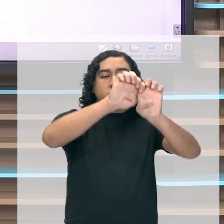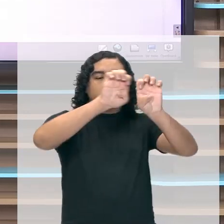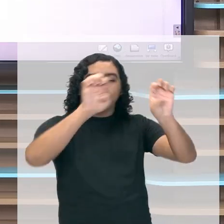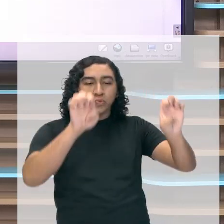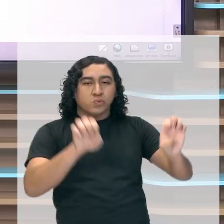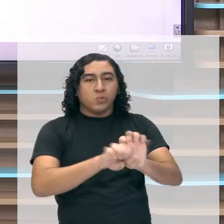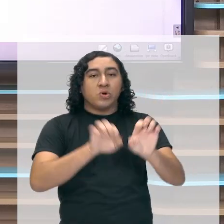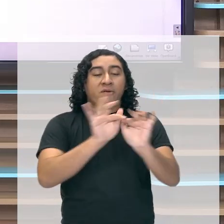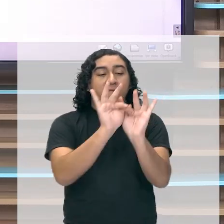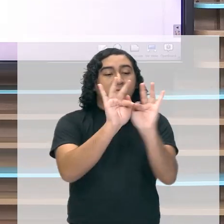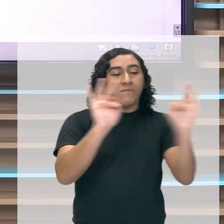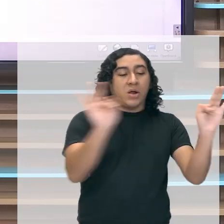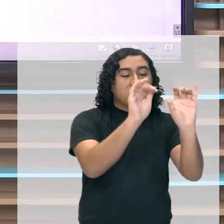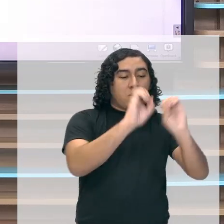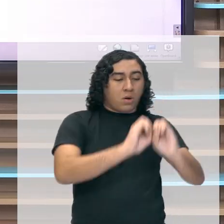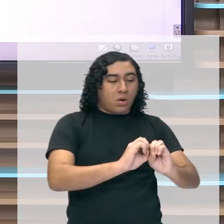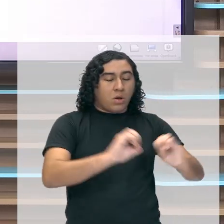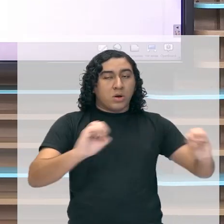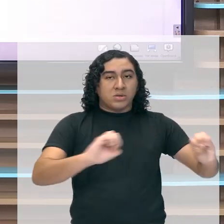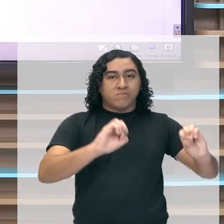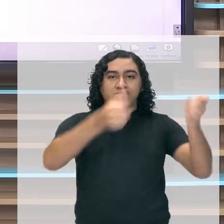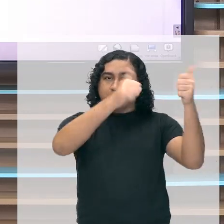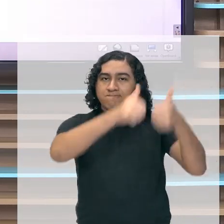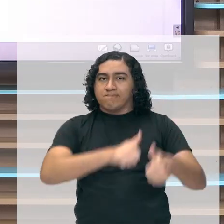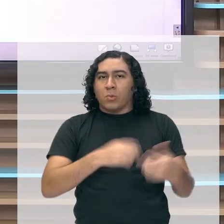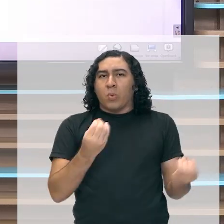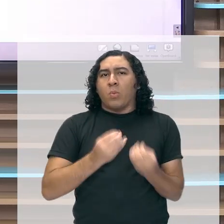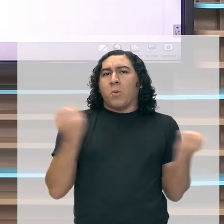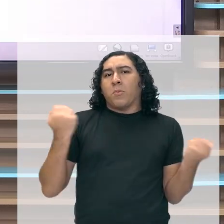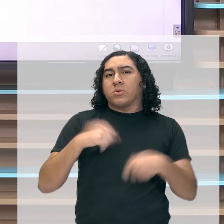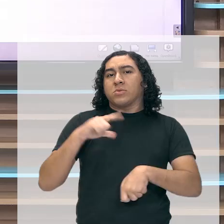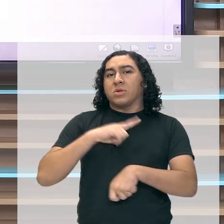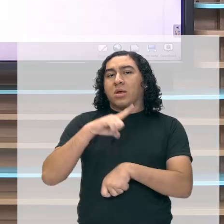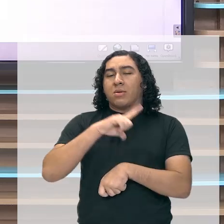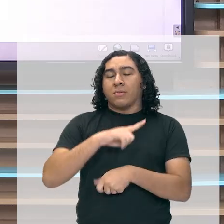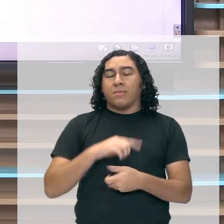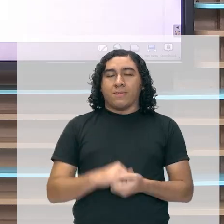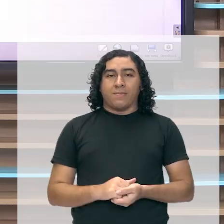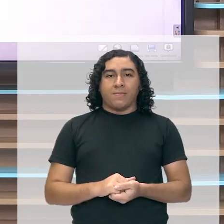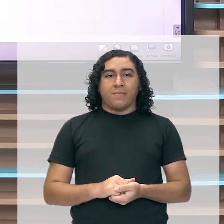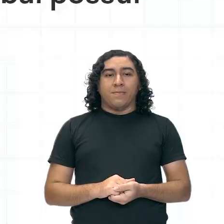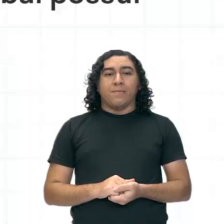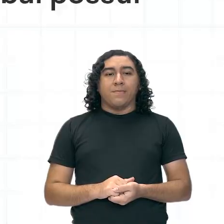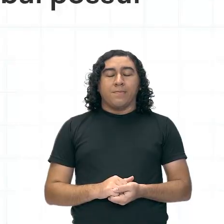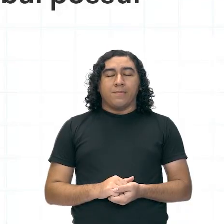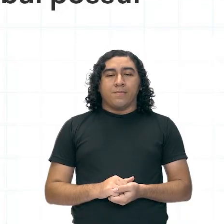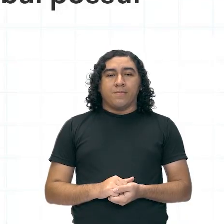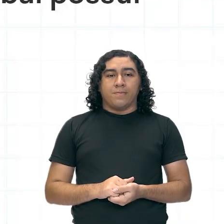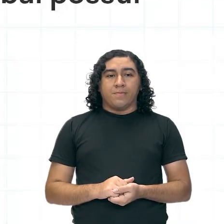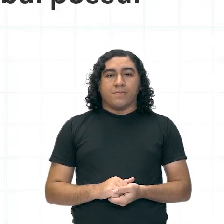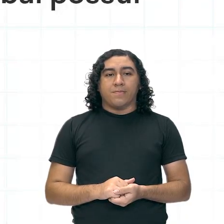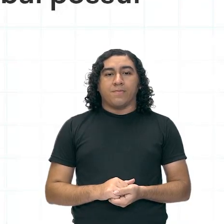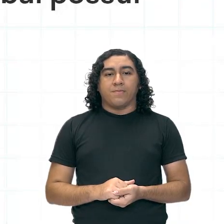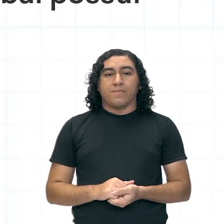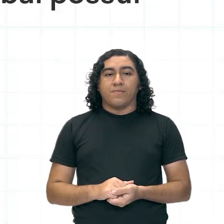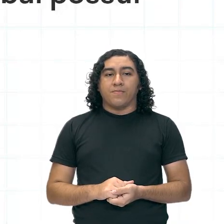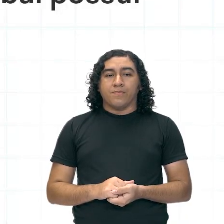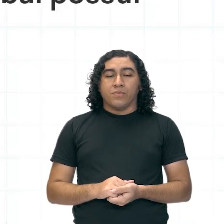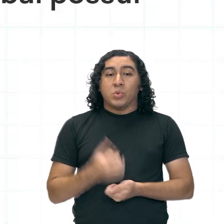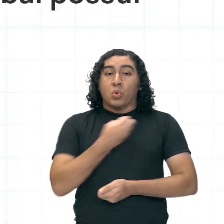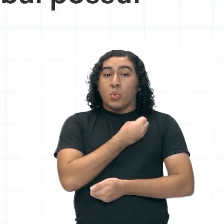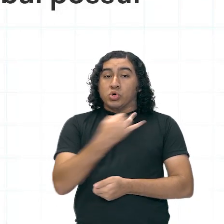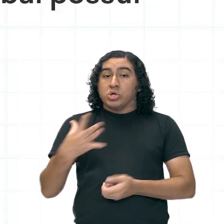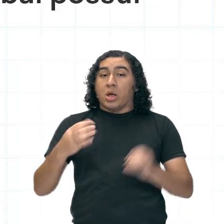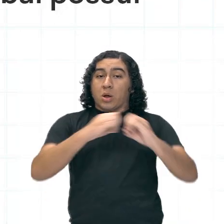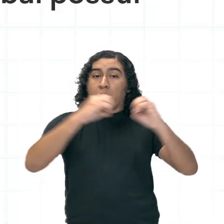das orações e períodos. Vamos verificar como ela pode se estruturar. Então, colocando aí para vocês o nosso texto, olha só.